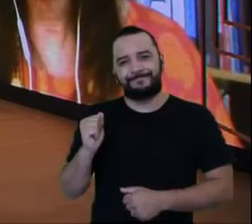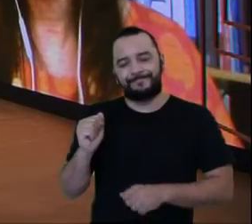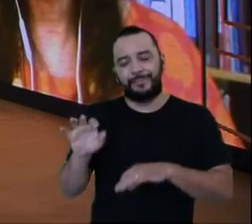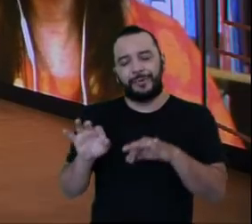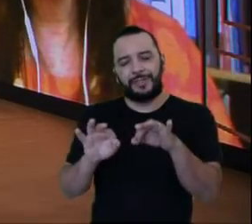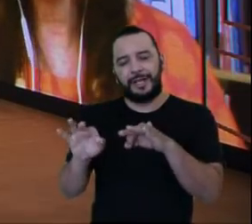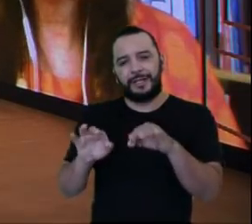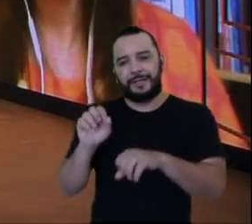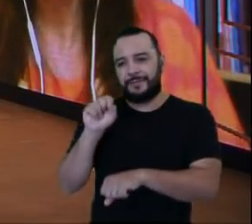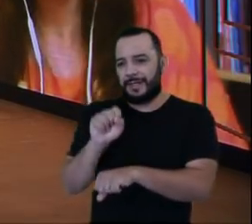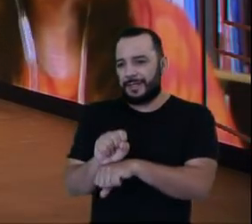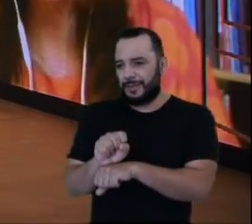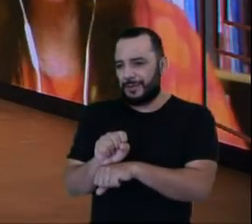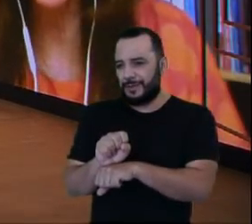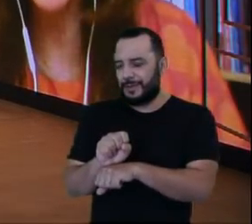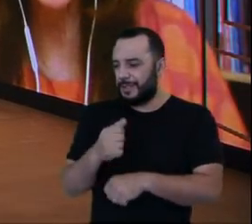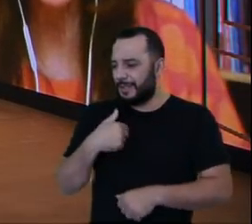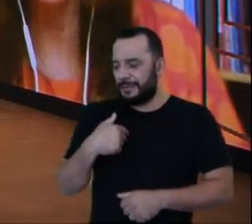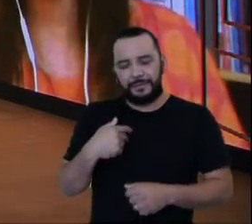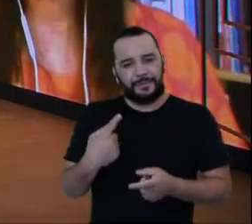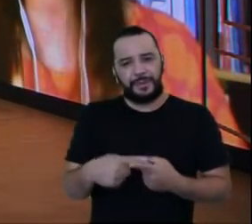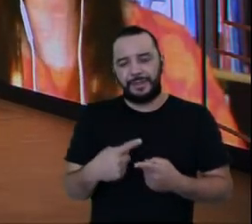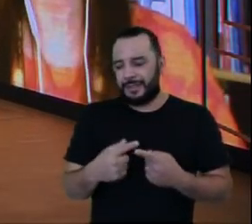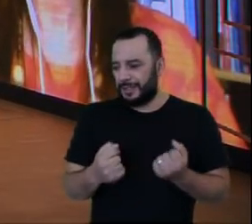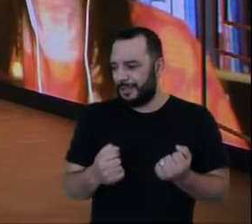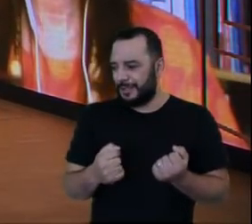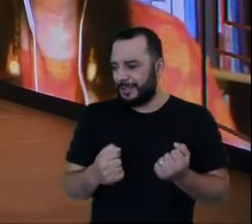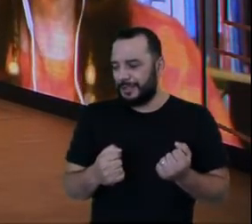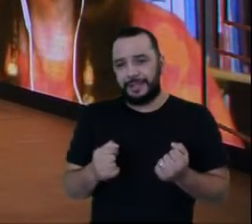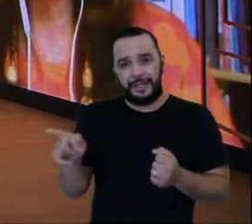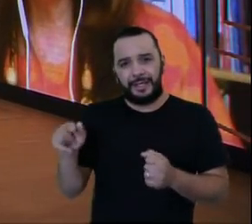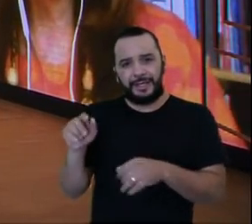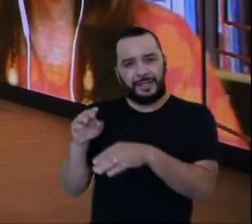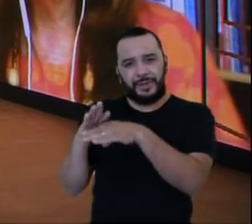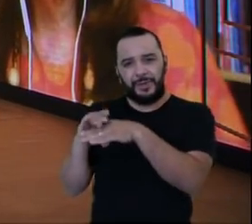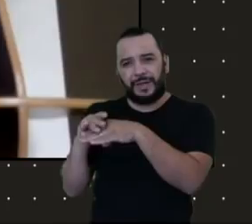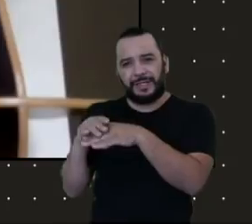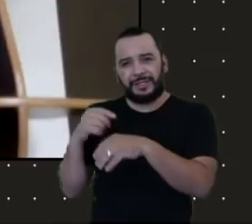cima da história de vida da mamãe. E o tempo foi passando, aí o